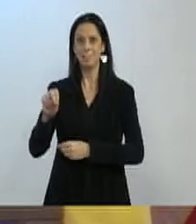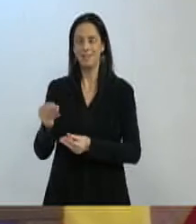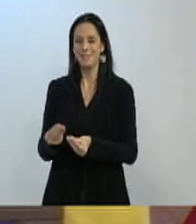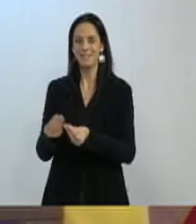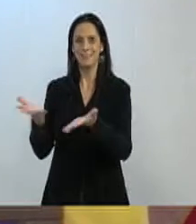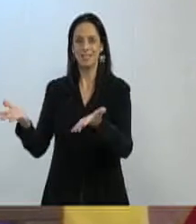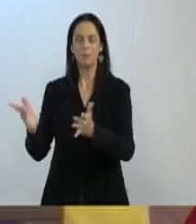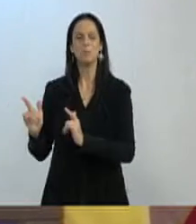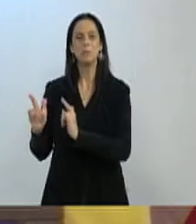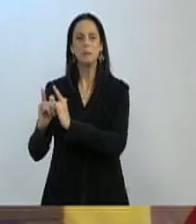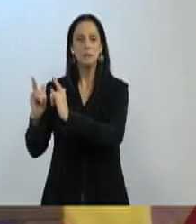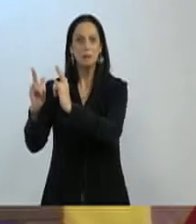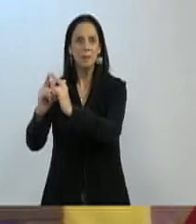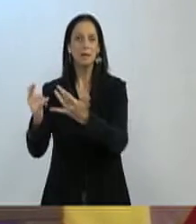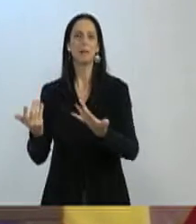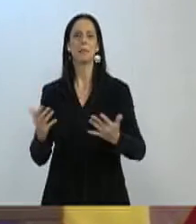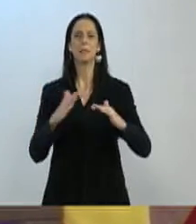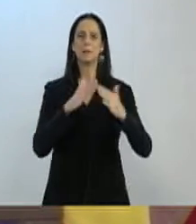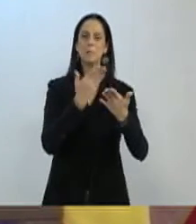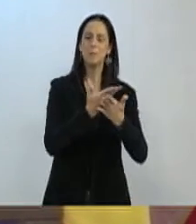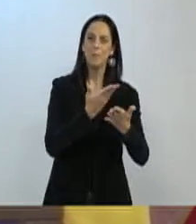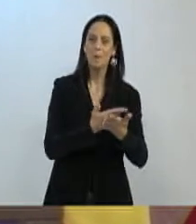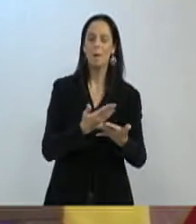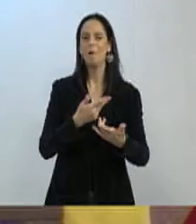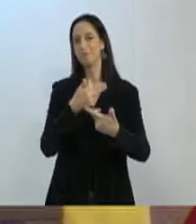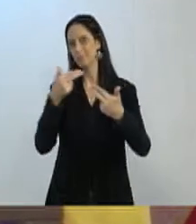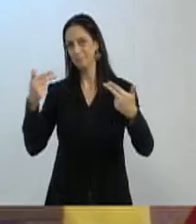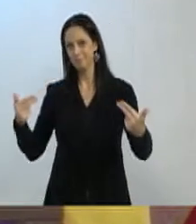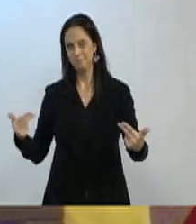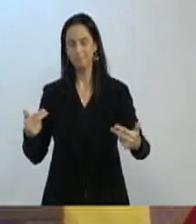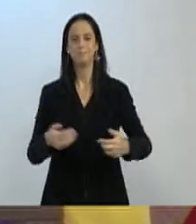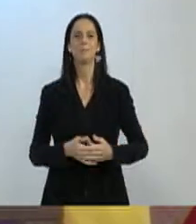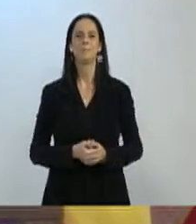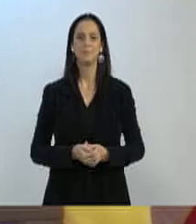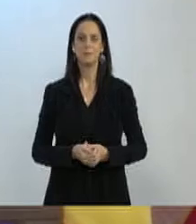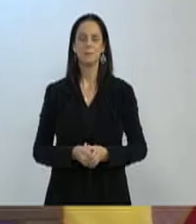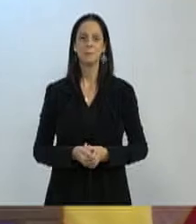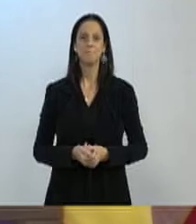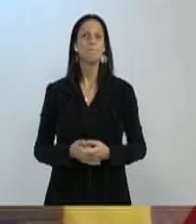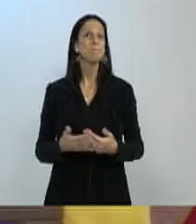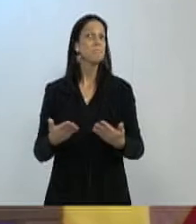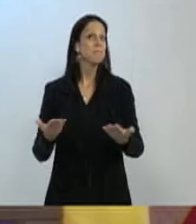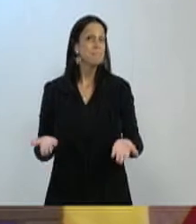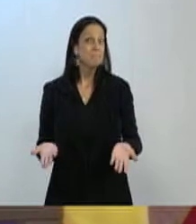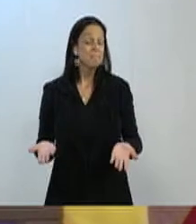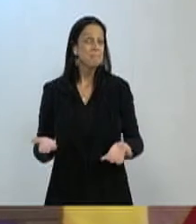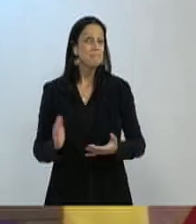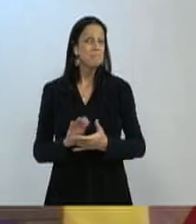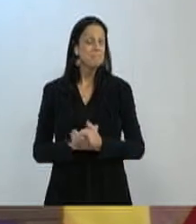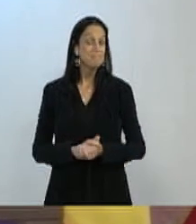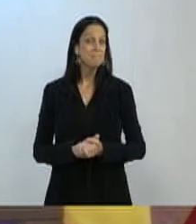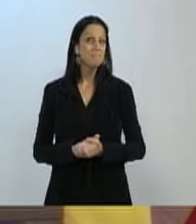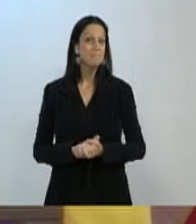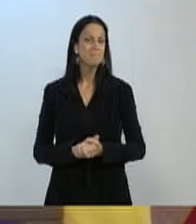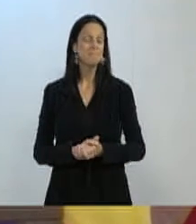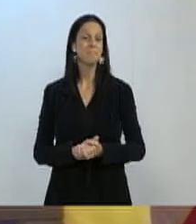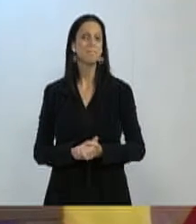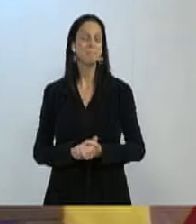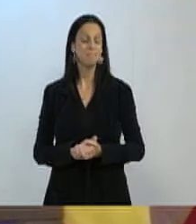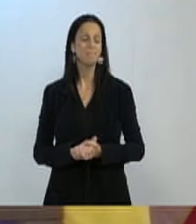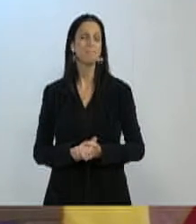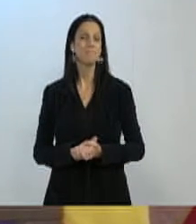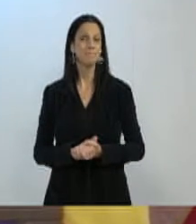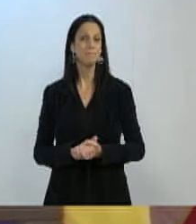as entidades e as escolas. Tá? Então, eu acho